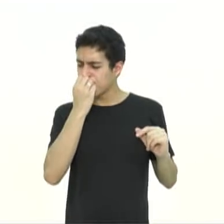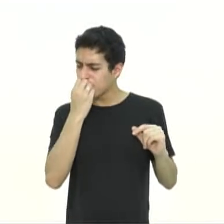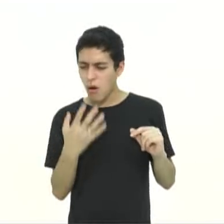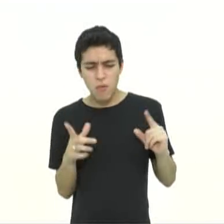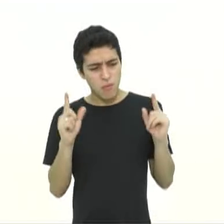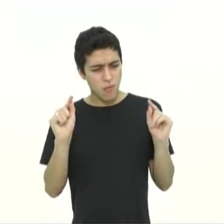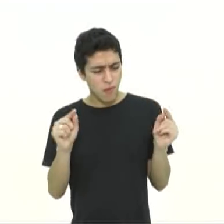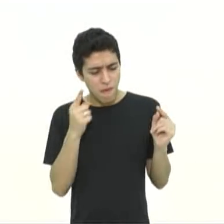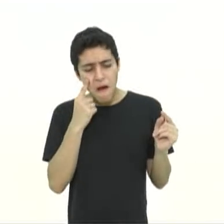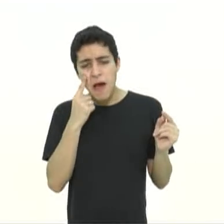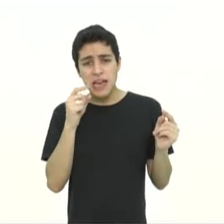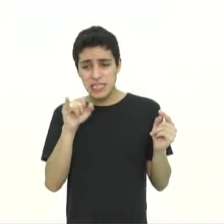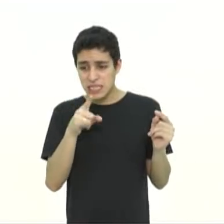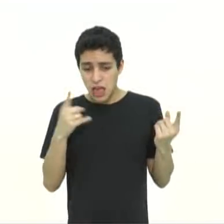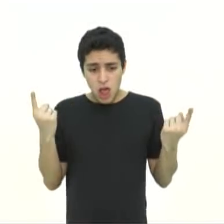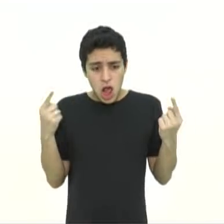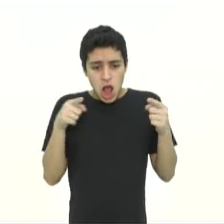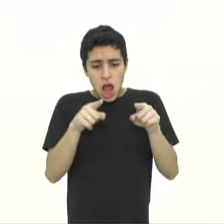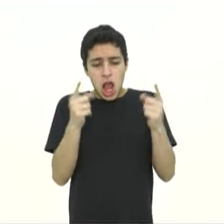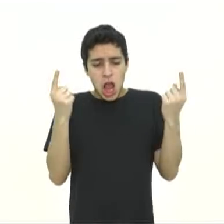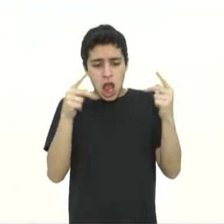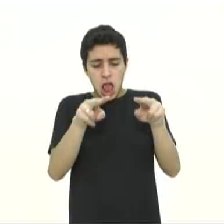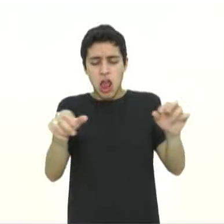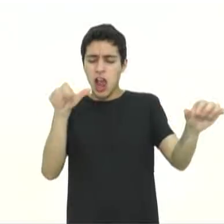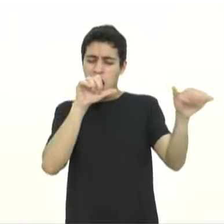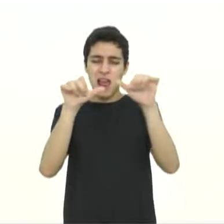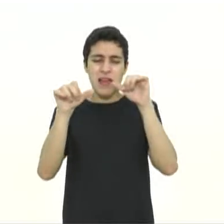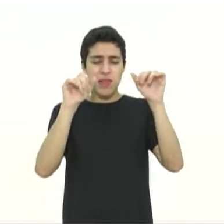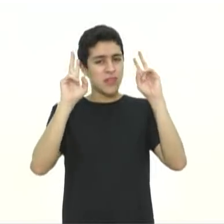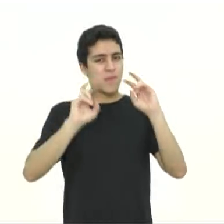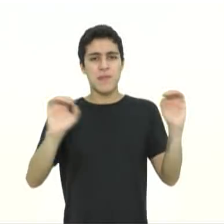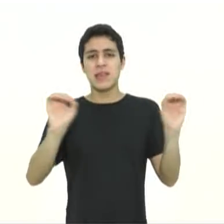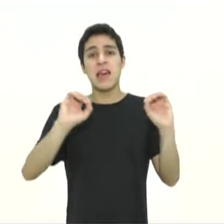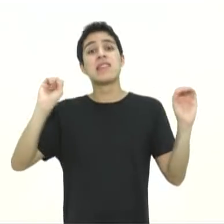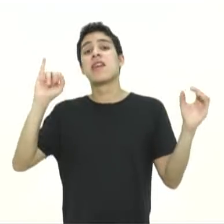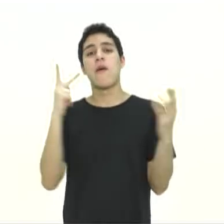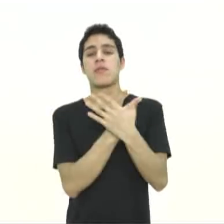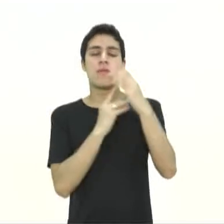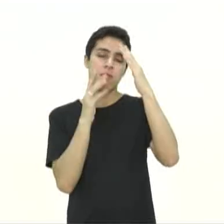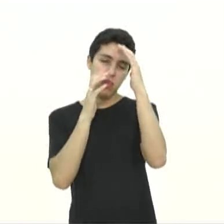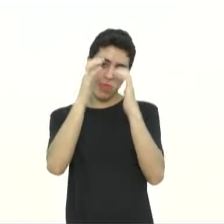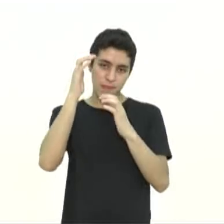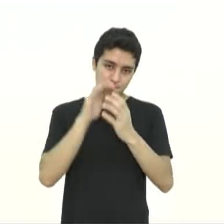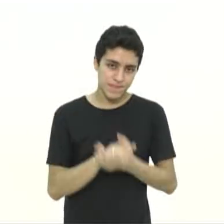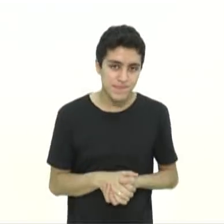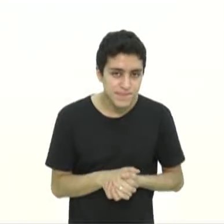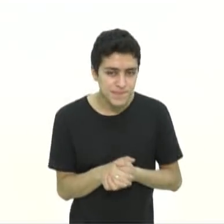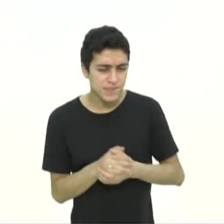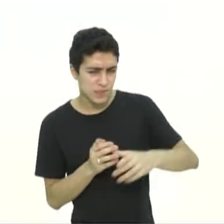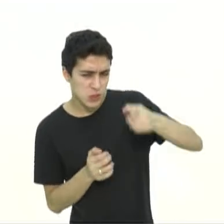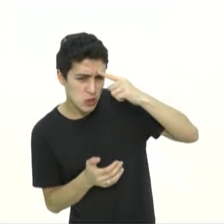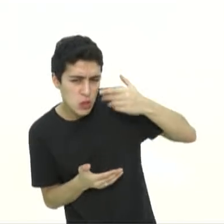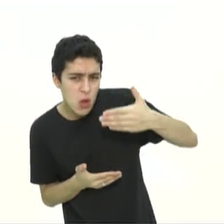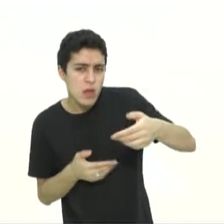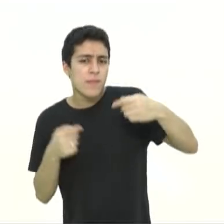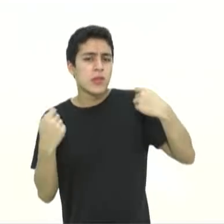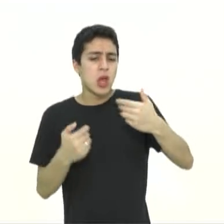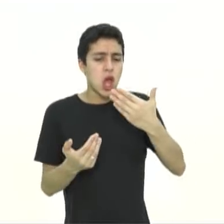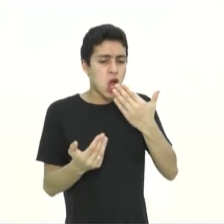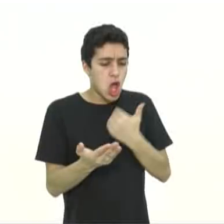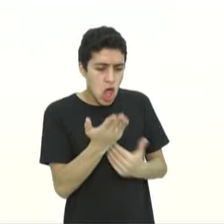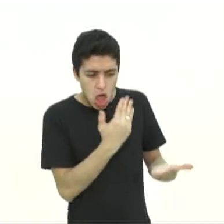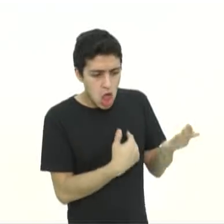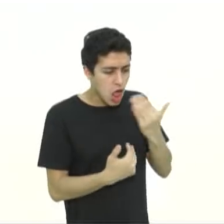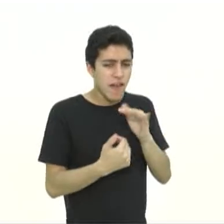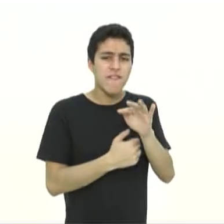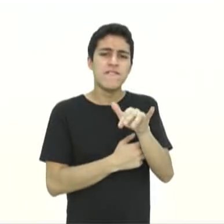mesmo tempo e tiver um derrame, nem vai perceber. Todos os dias deve-se comer fibra,